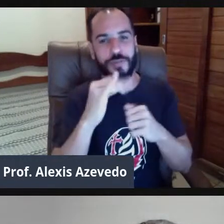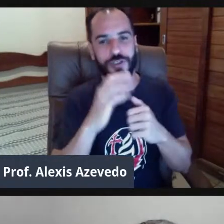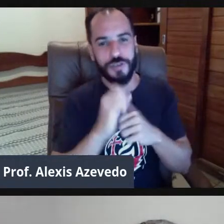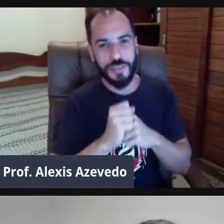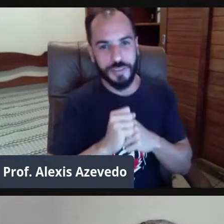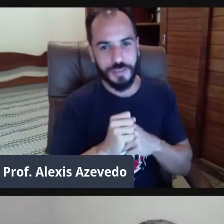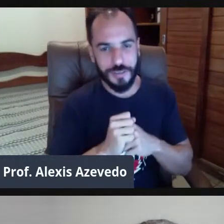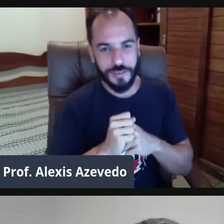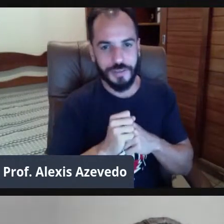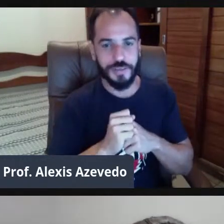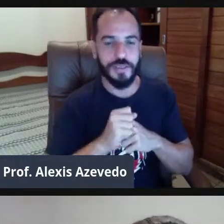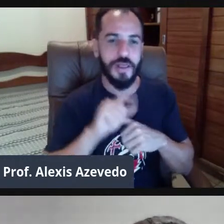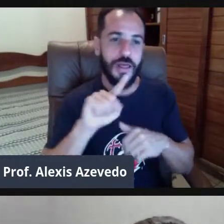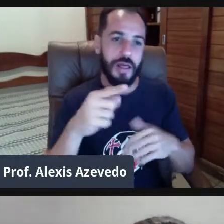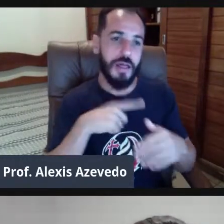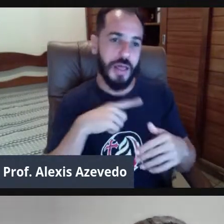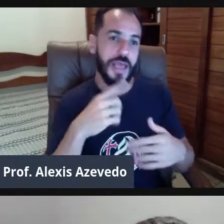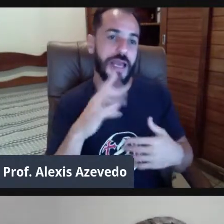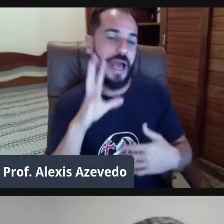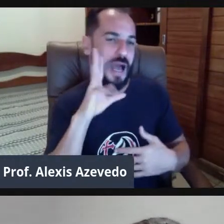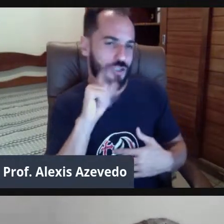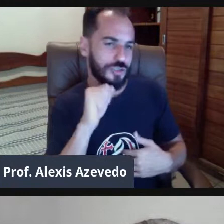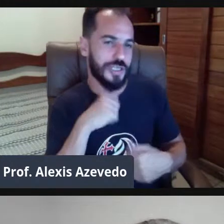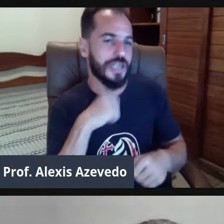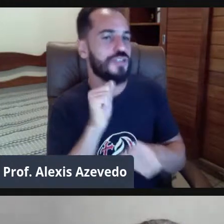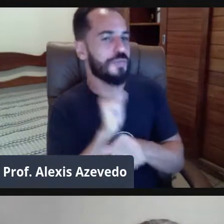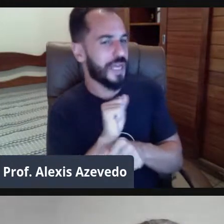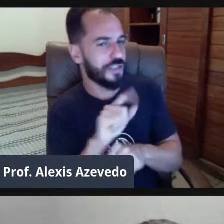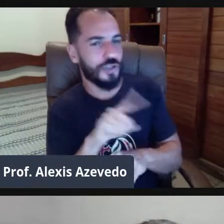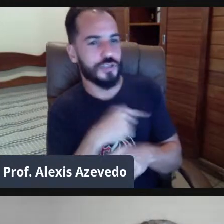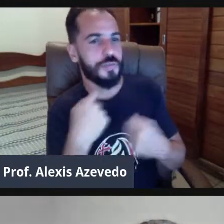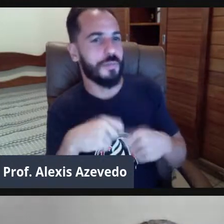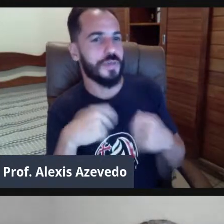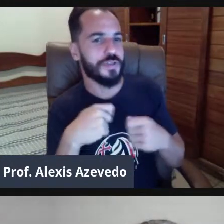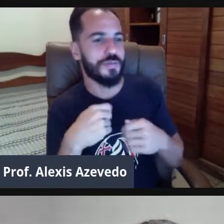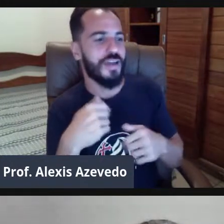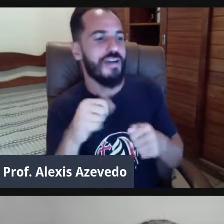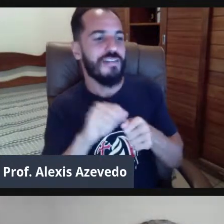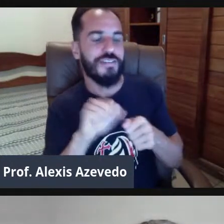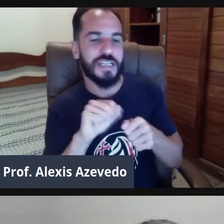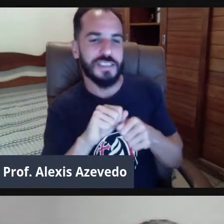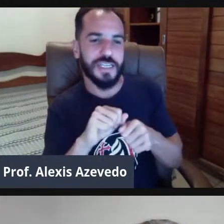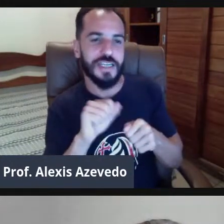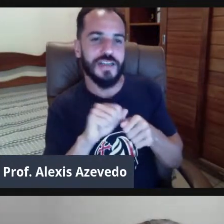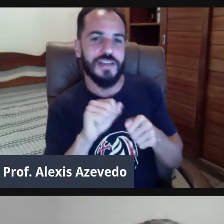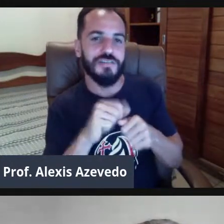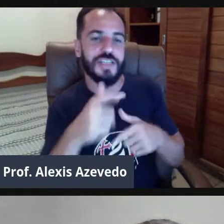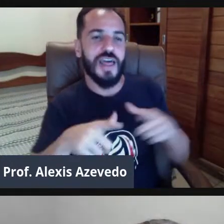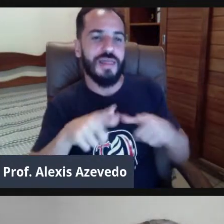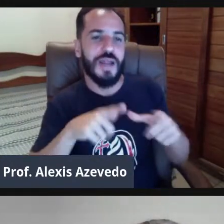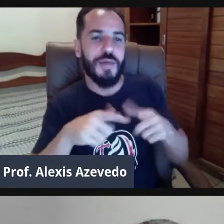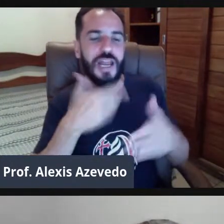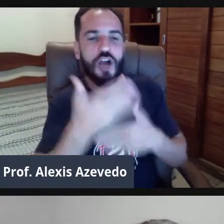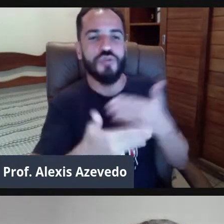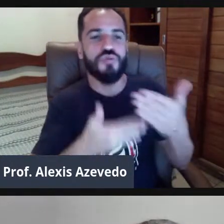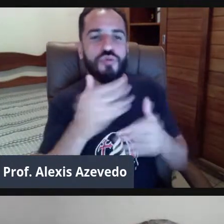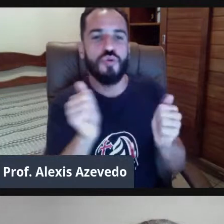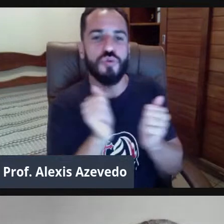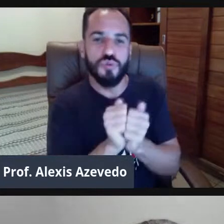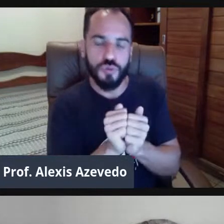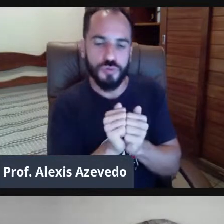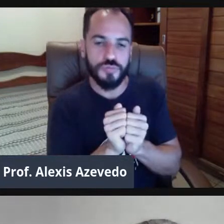crise, né? Superar a crise. Né? Então, eu espero que nós possamos fazer isso, né? Aproveitar essa gestão que está